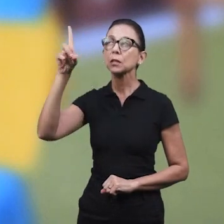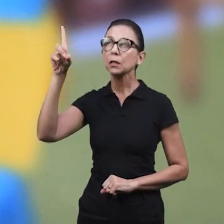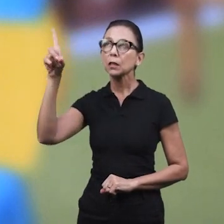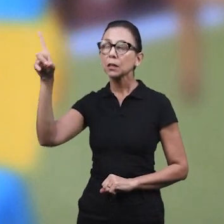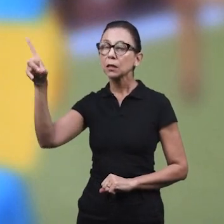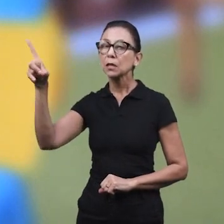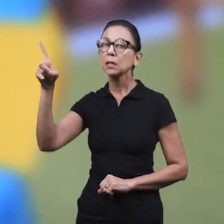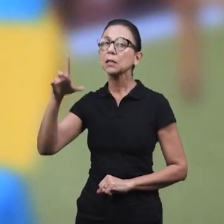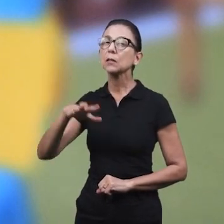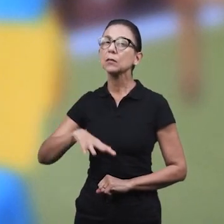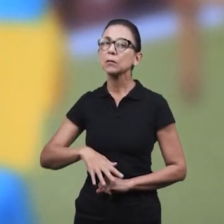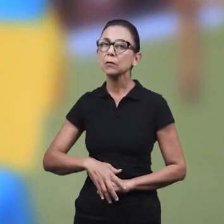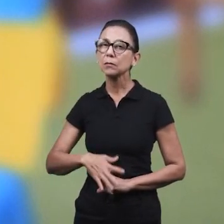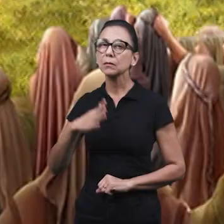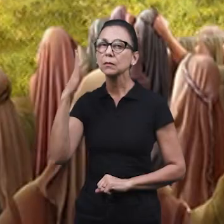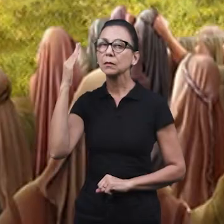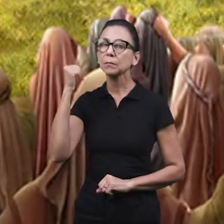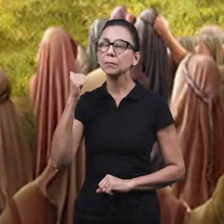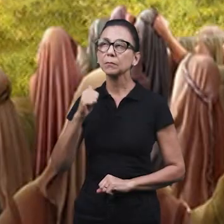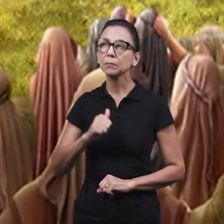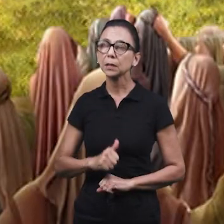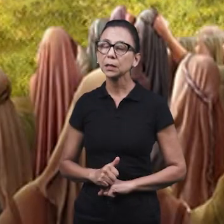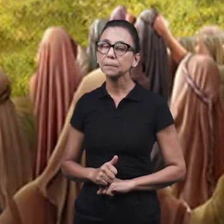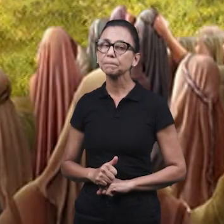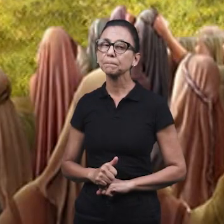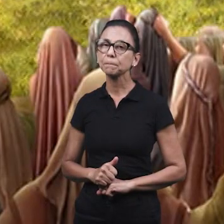depois chamou todo o povo e falou com eles assim: